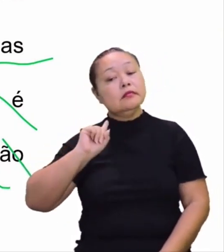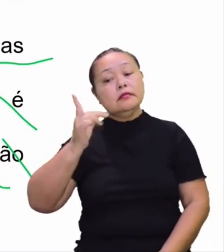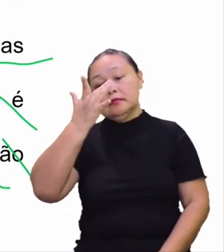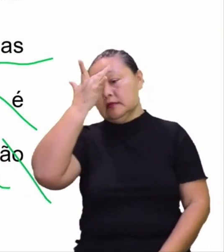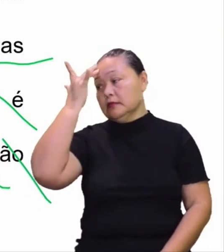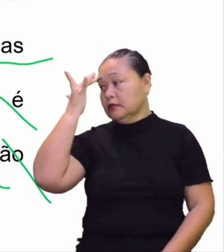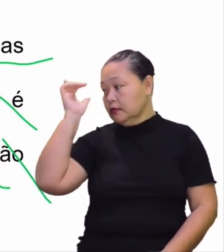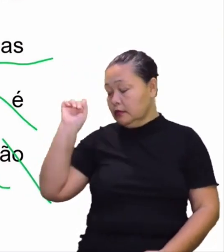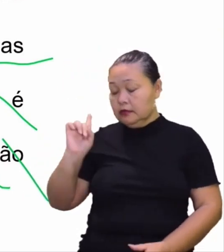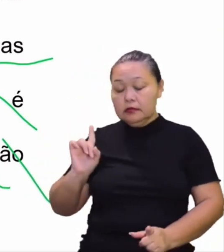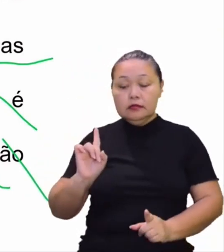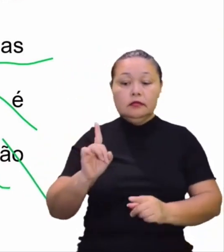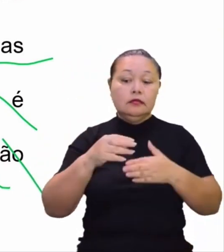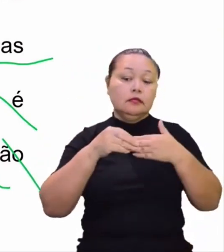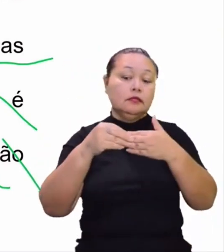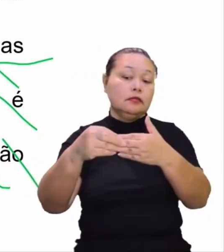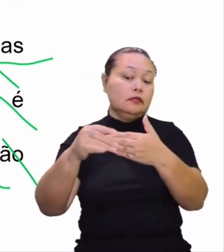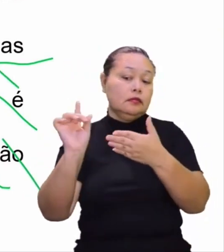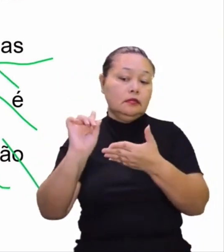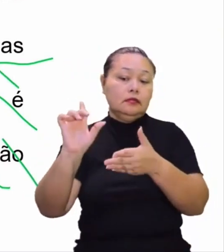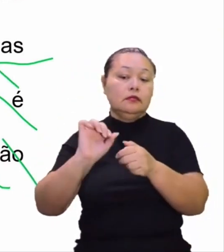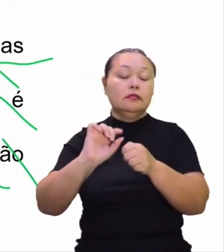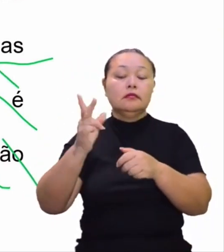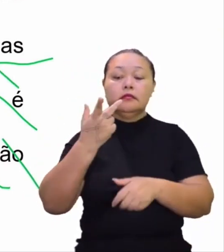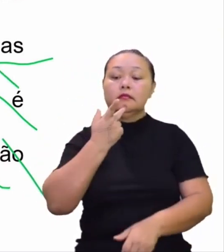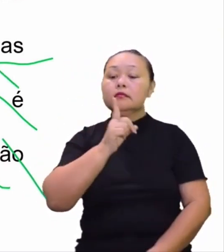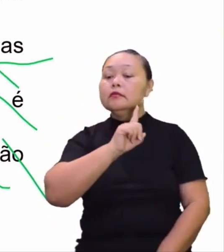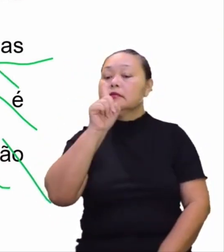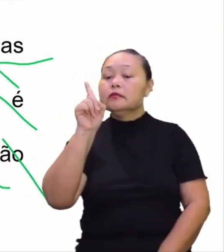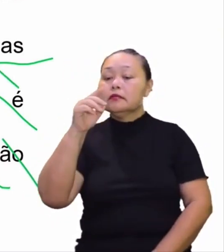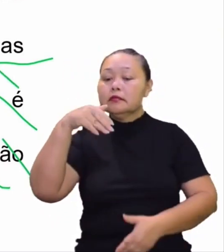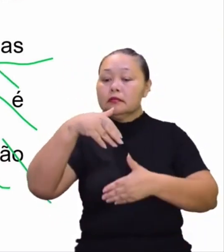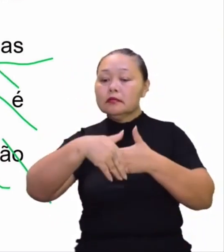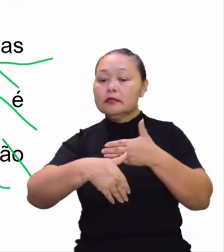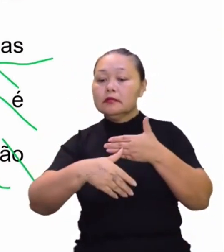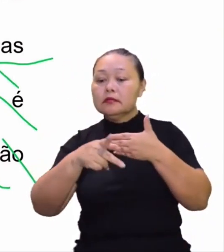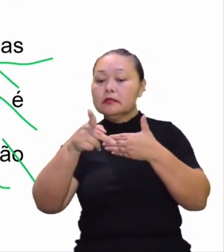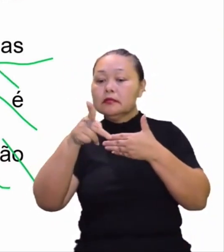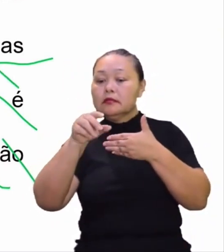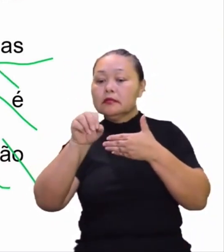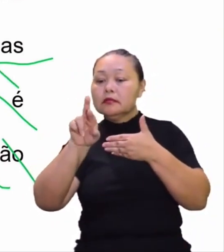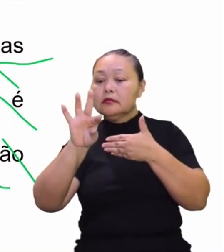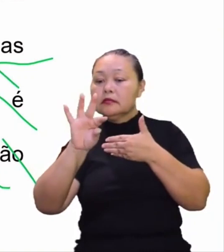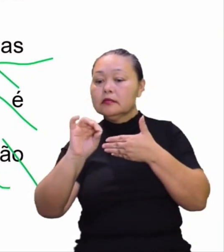transporte de passageiro. Ainda tem mais, Rogério. Rogério, quando você vai ali no Cainágua, ali no porto,